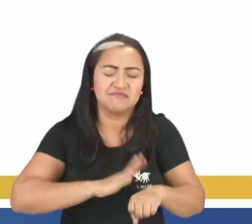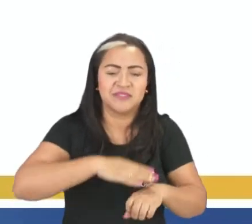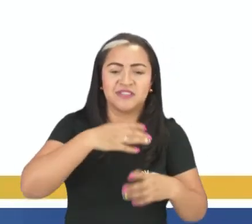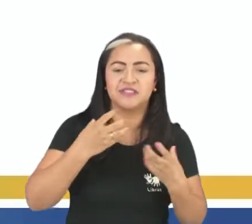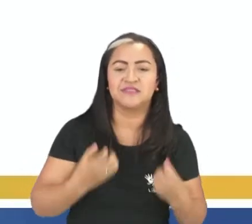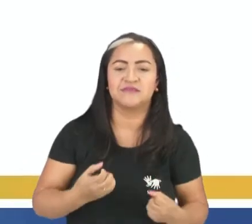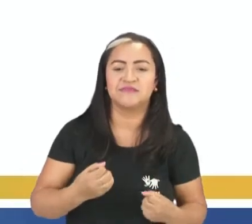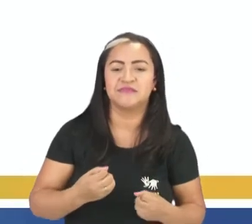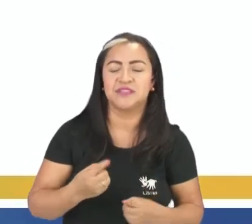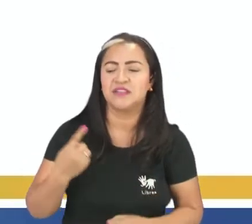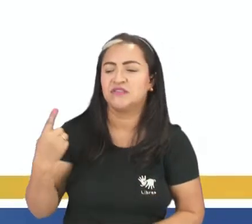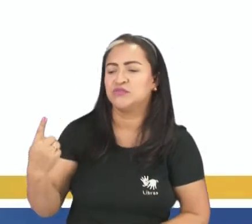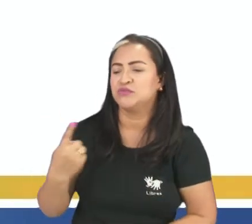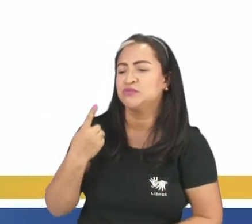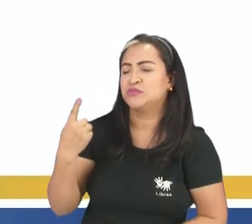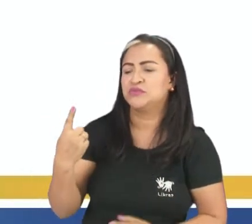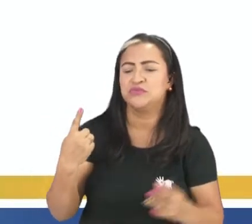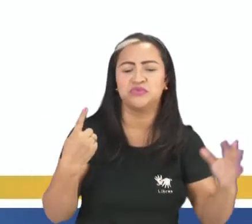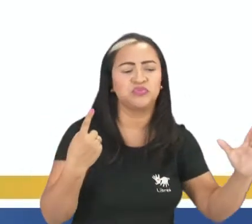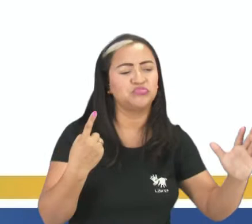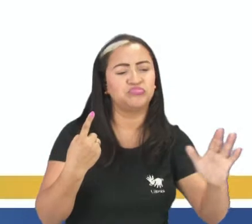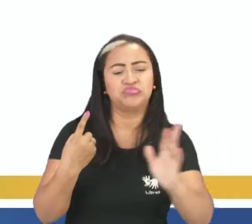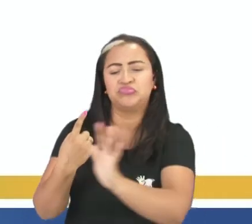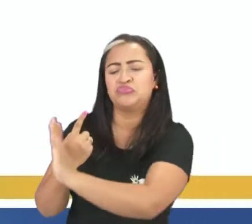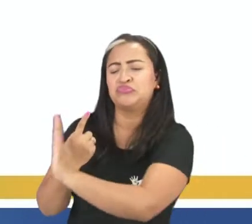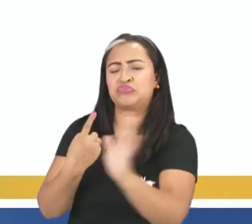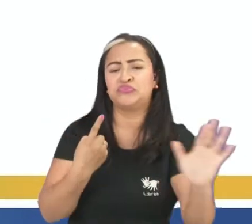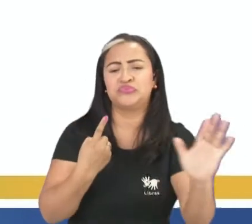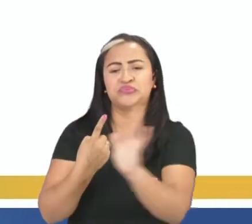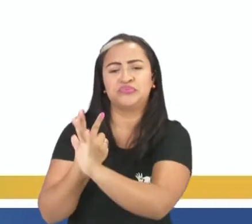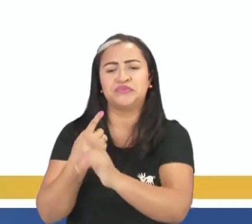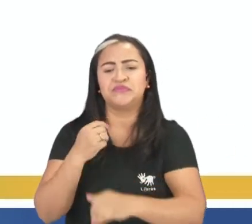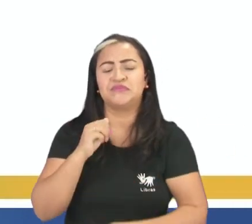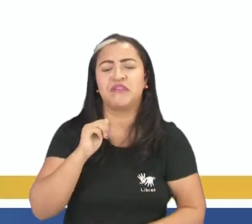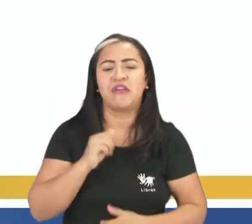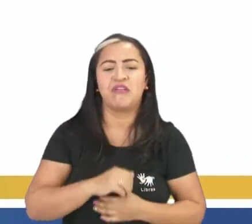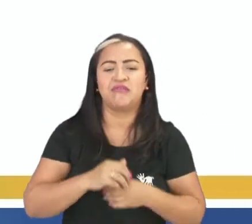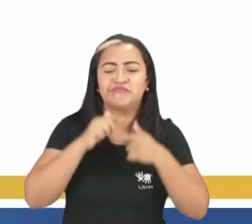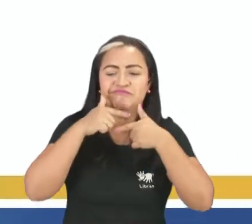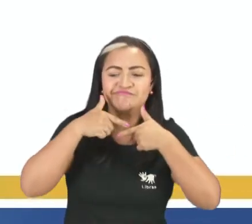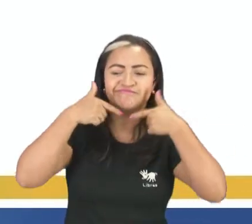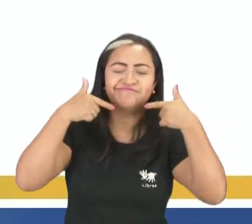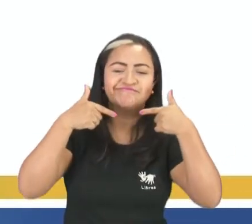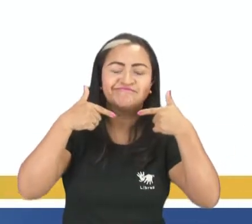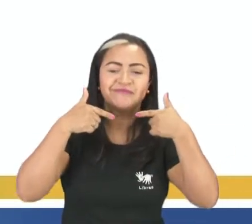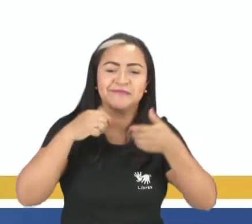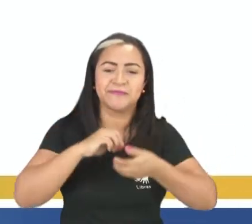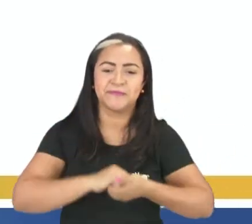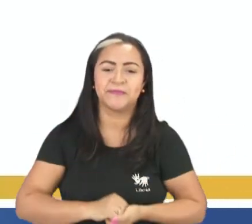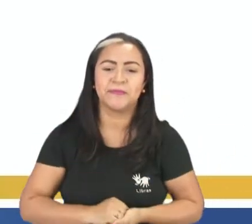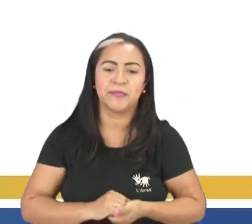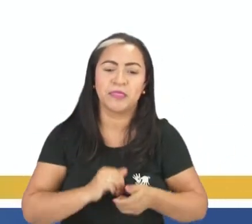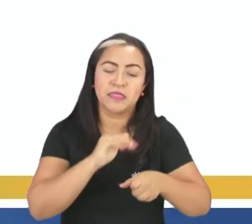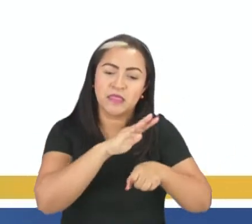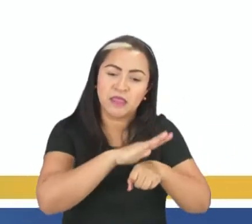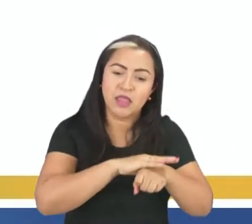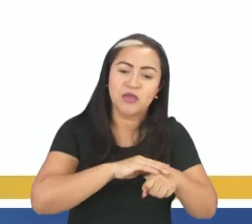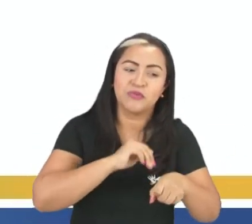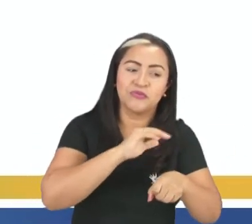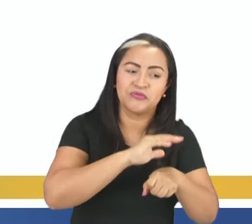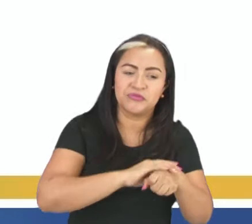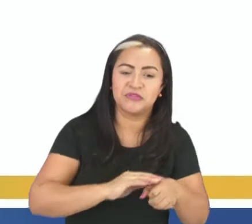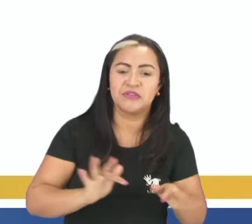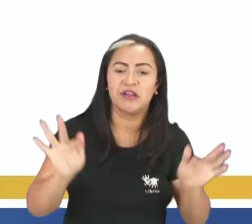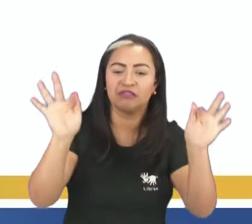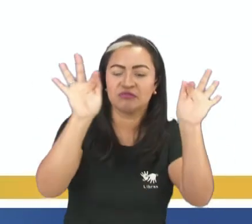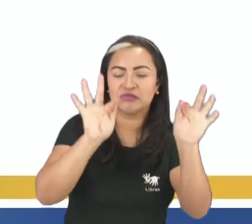é solitário andar por entre a gente, é nunca contentar-se de contente, é cuidar que se ganha em